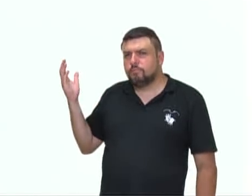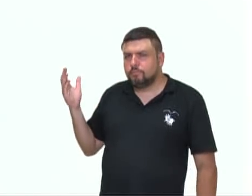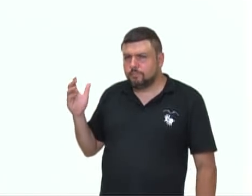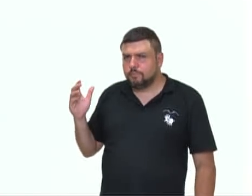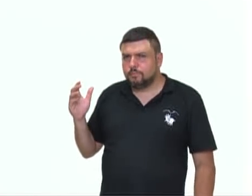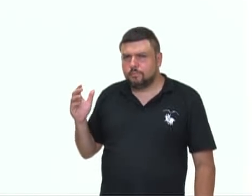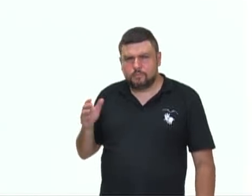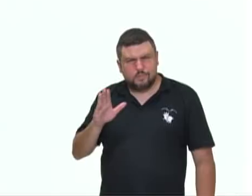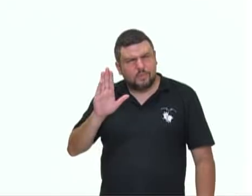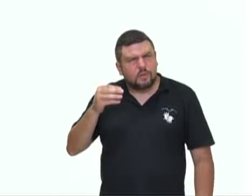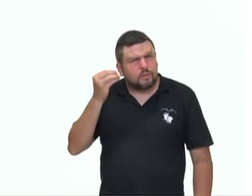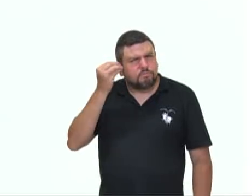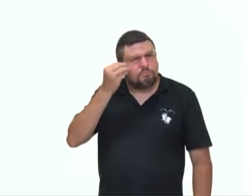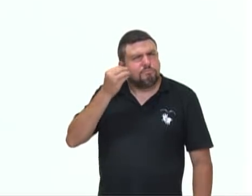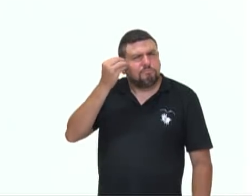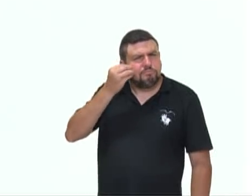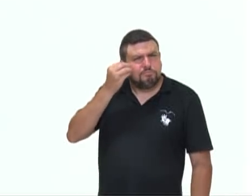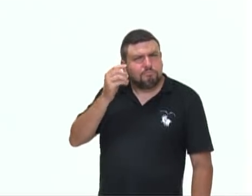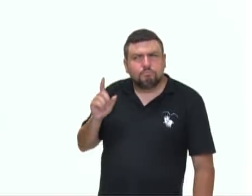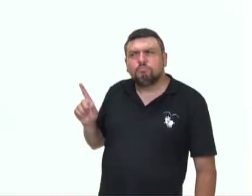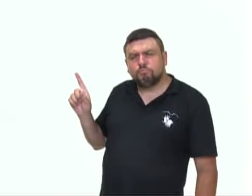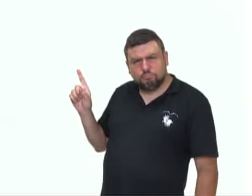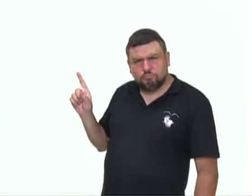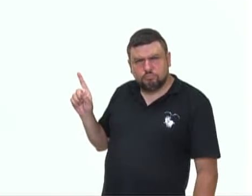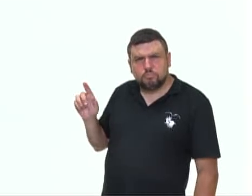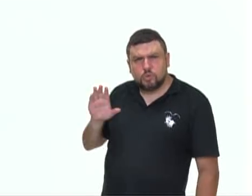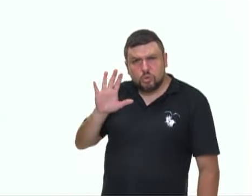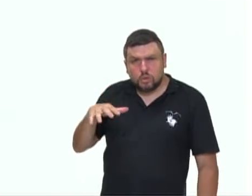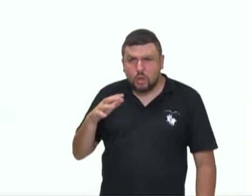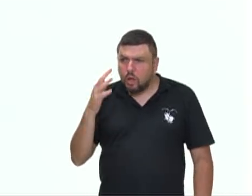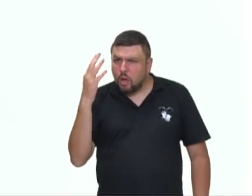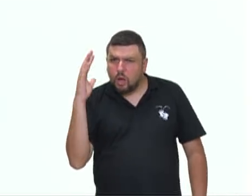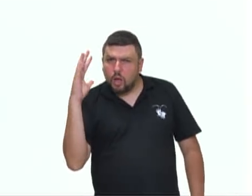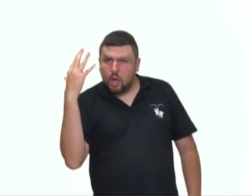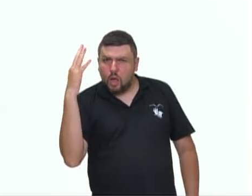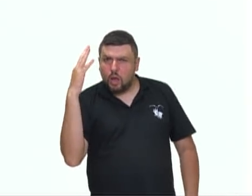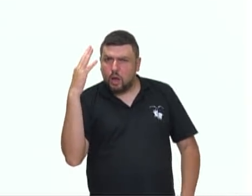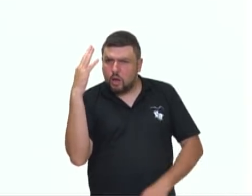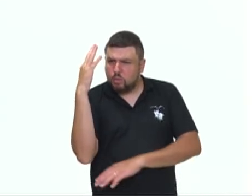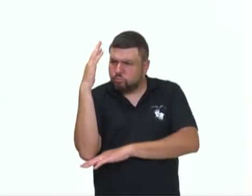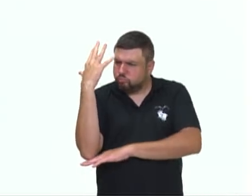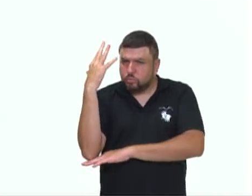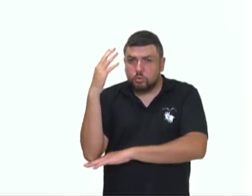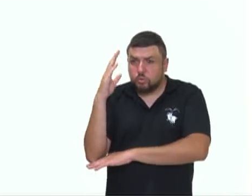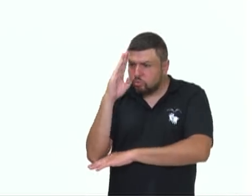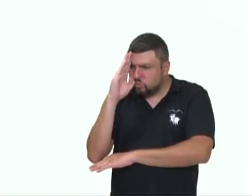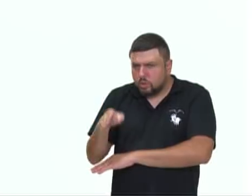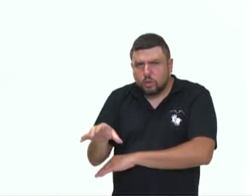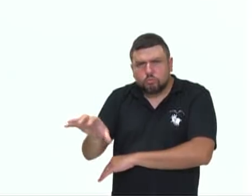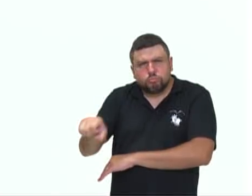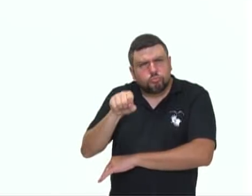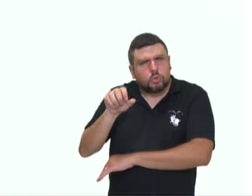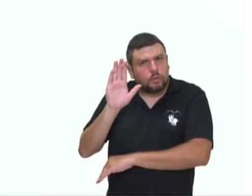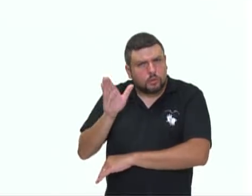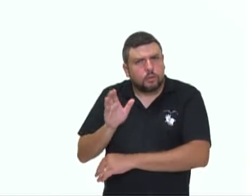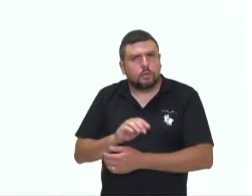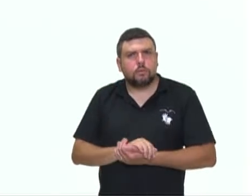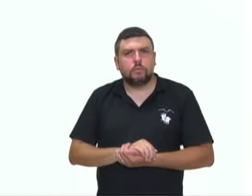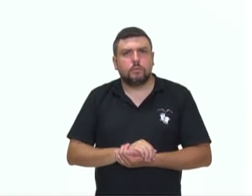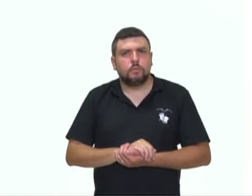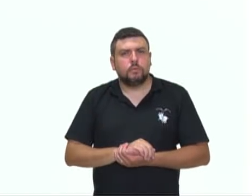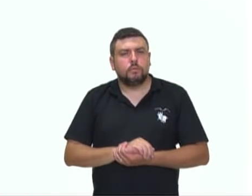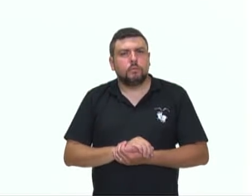Você já provou essa fruta diretamente do pé? Já colheu essa fruta no pé e a experimentou? Como que você